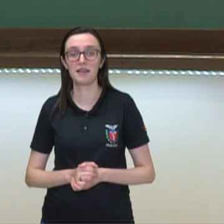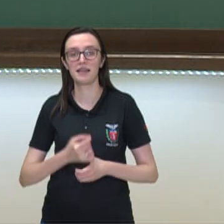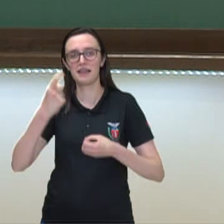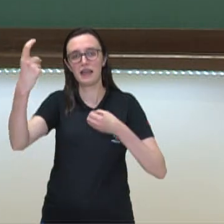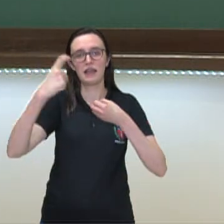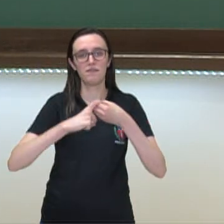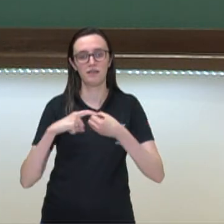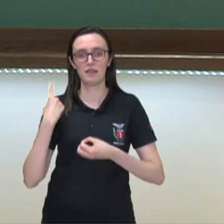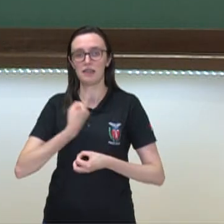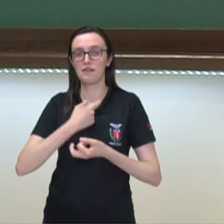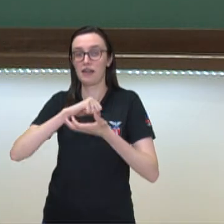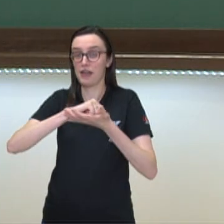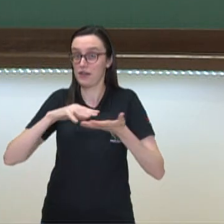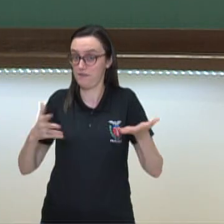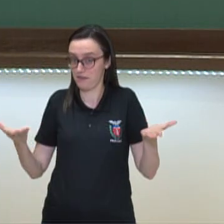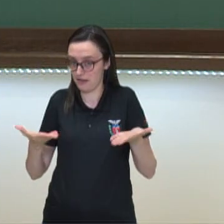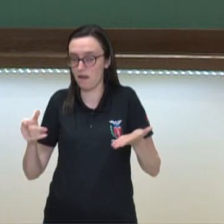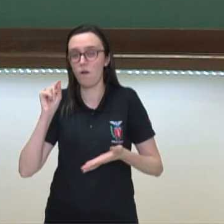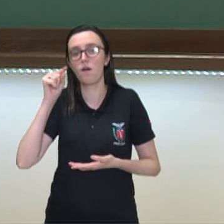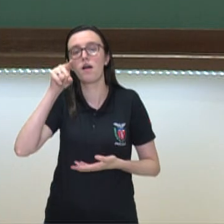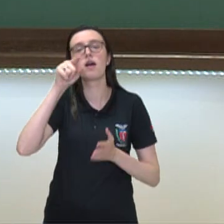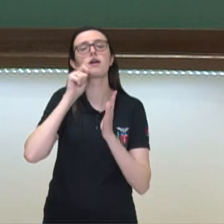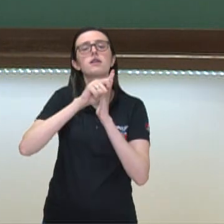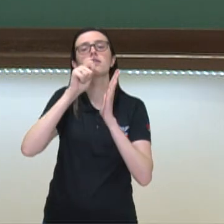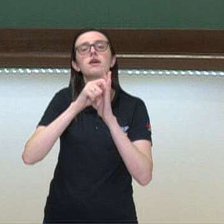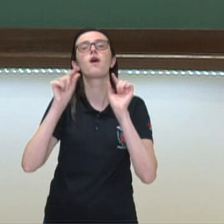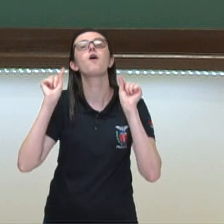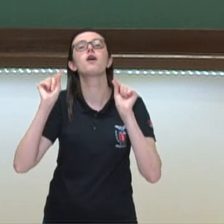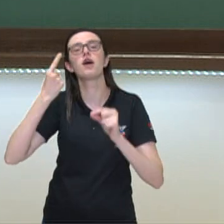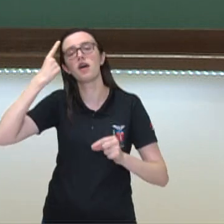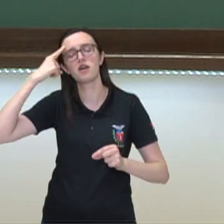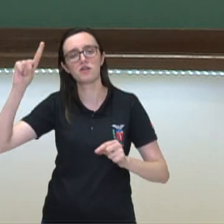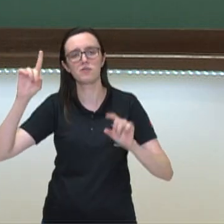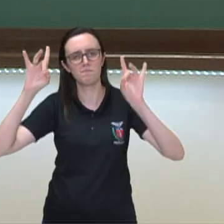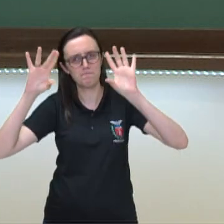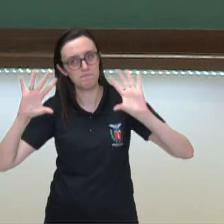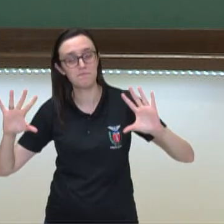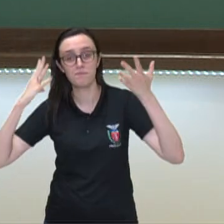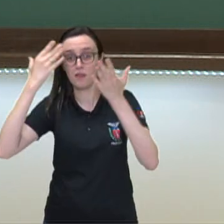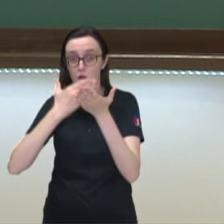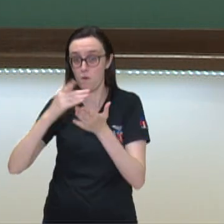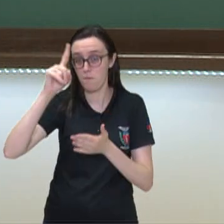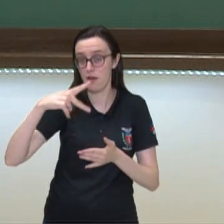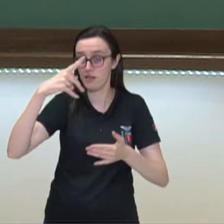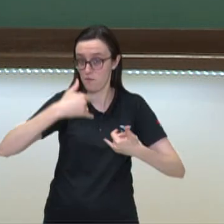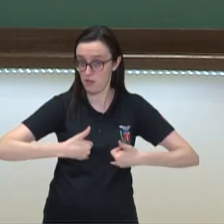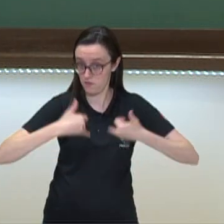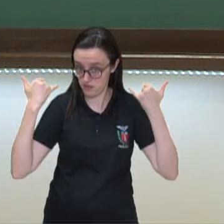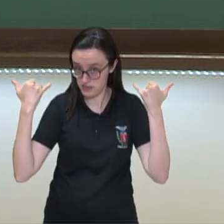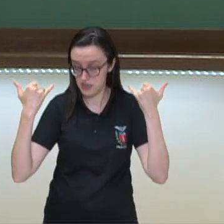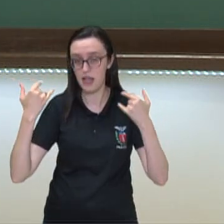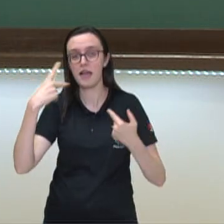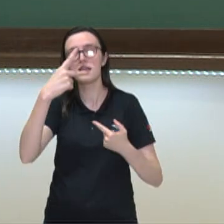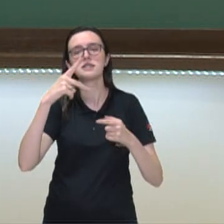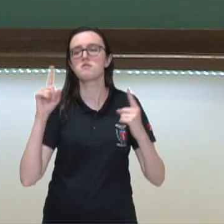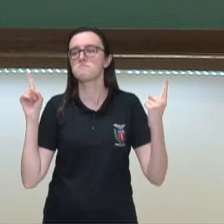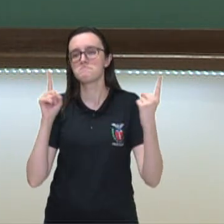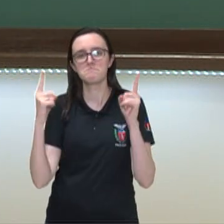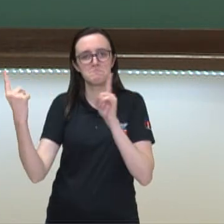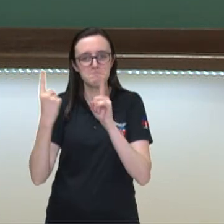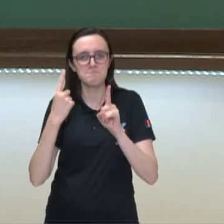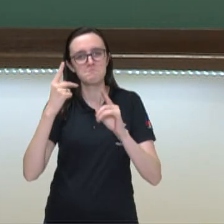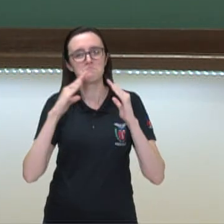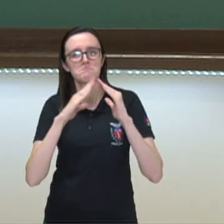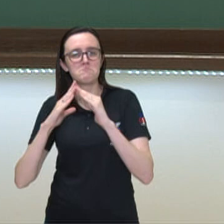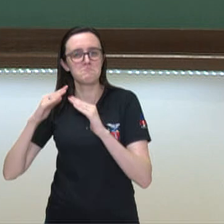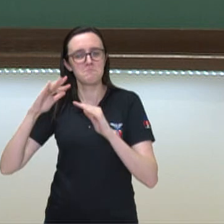Voltamos com a nossa atividade, onde você escreveu datas comemorativas, começando com o seu aniversário. Seus parentes, imagino que sabe a data do